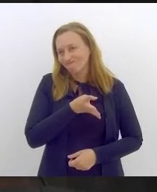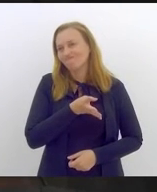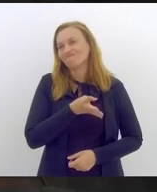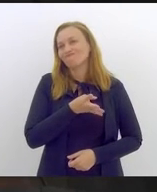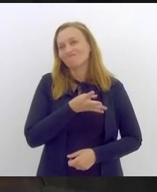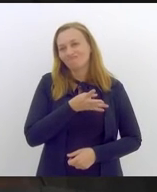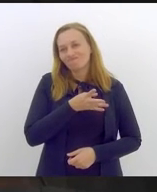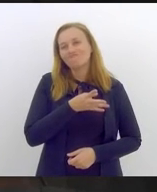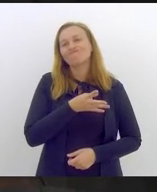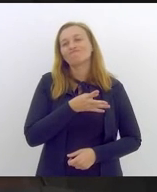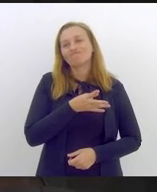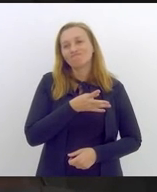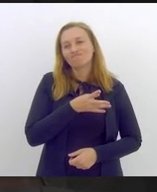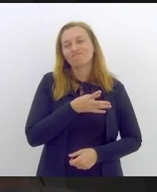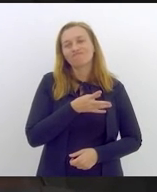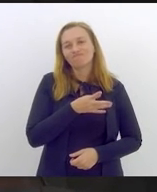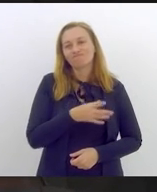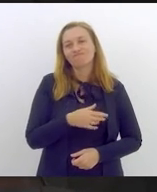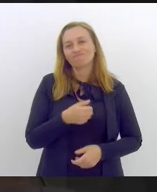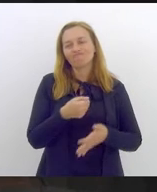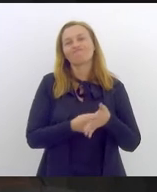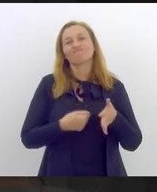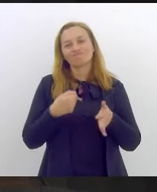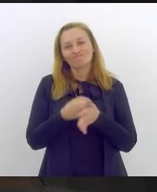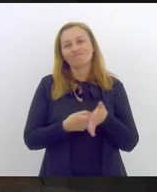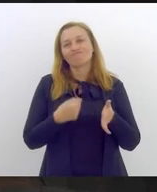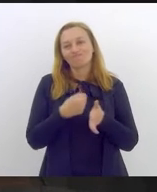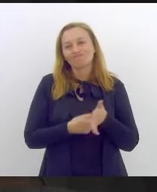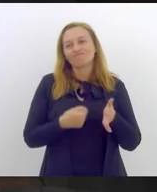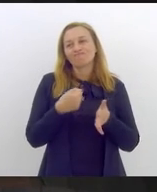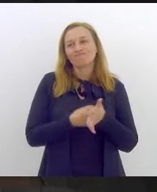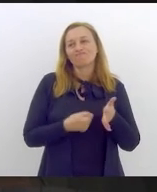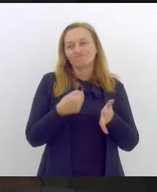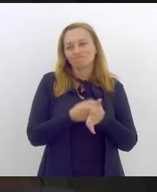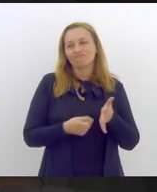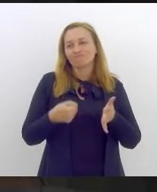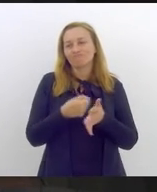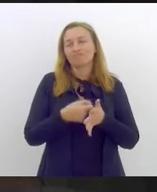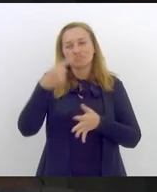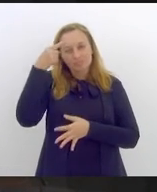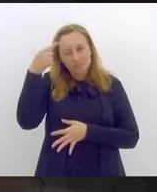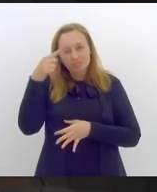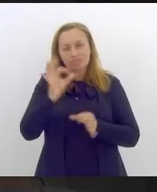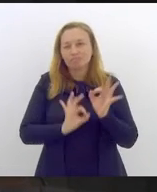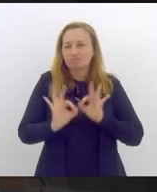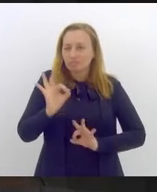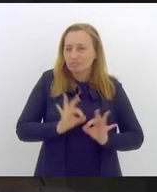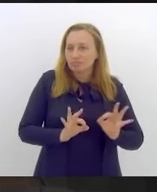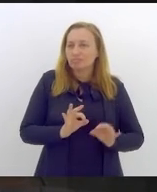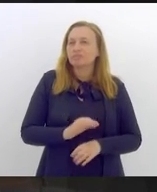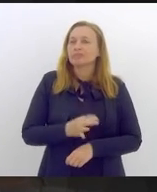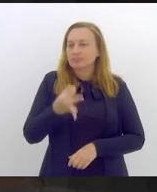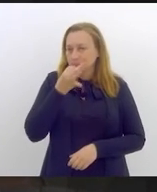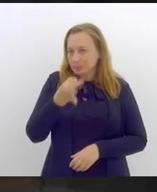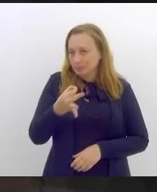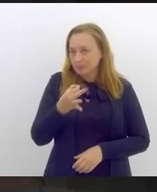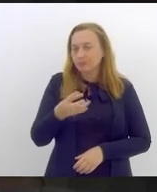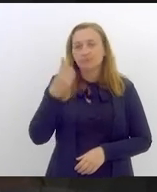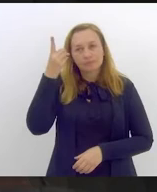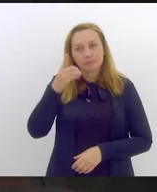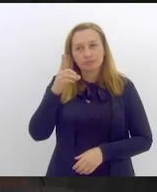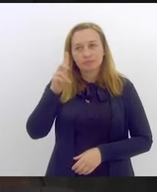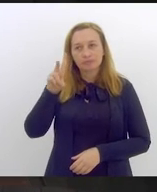nas nos embates que travou nas lutas que travou em torno de suas ideias de seus projetos suas concepções Deputado Val